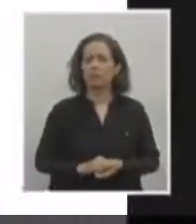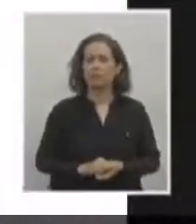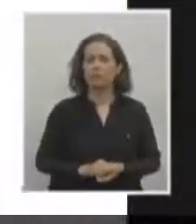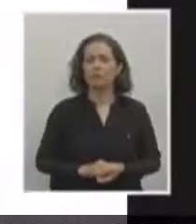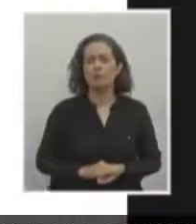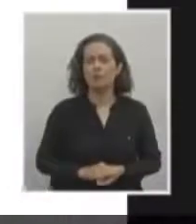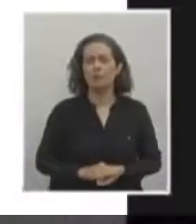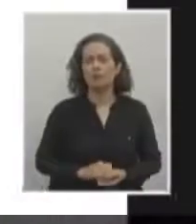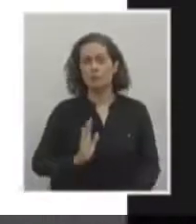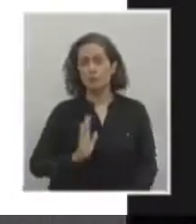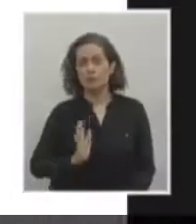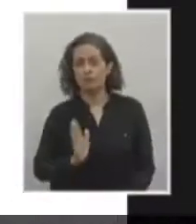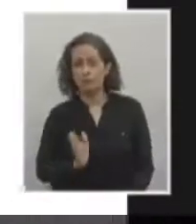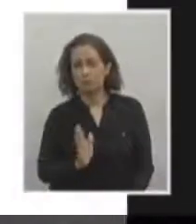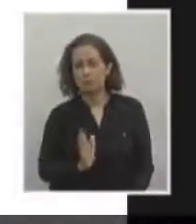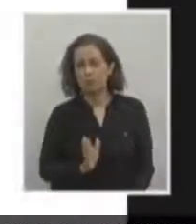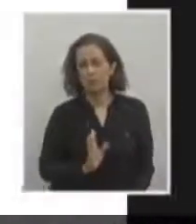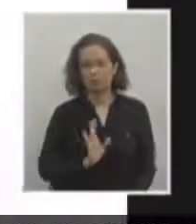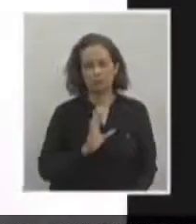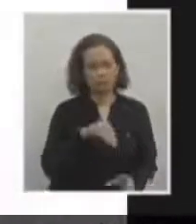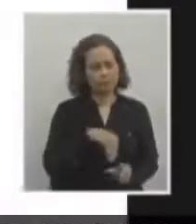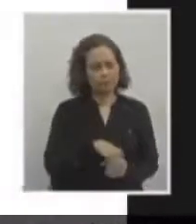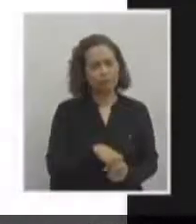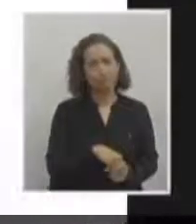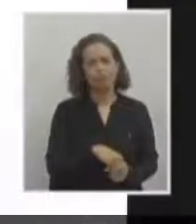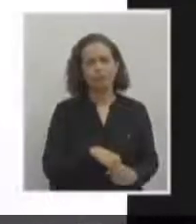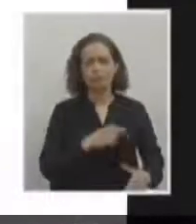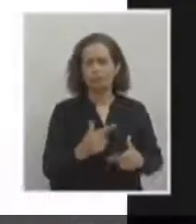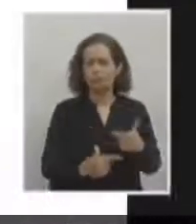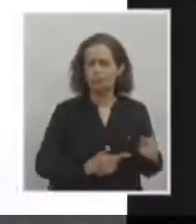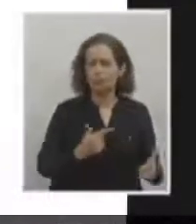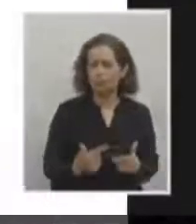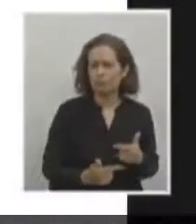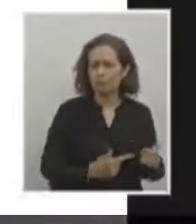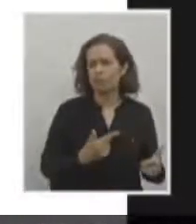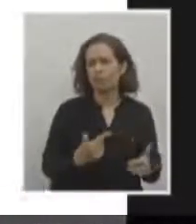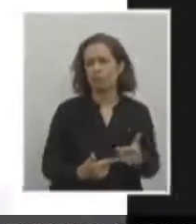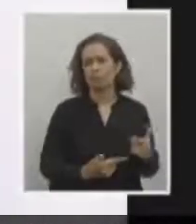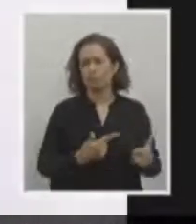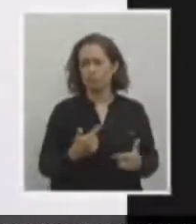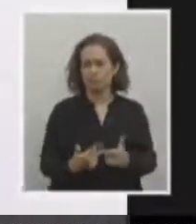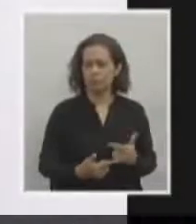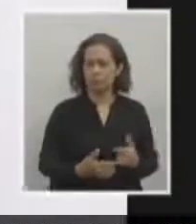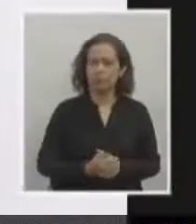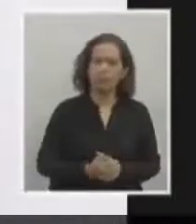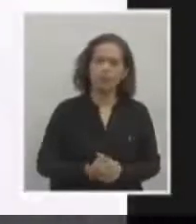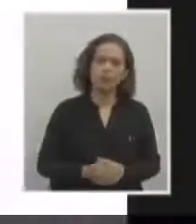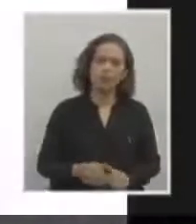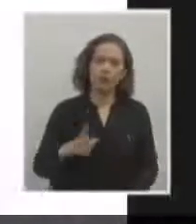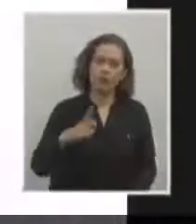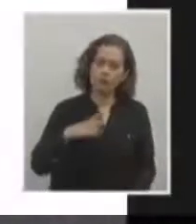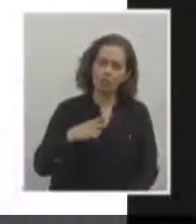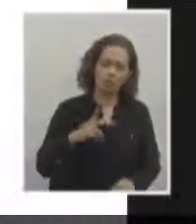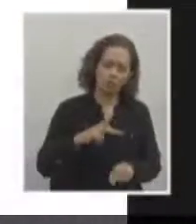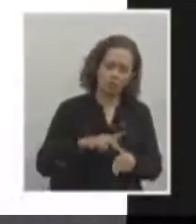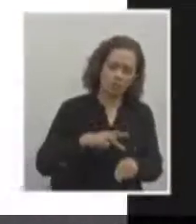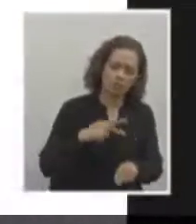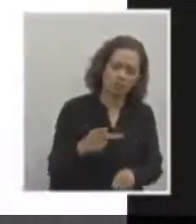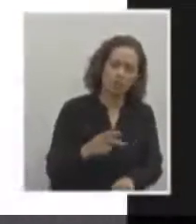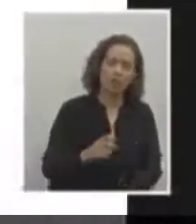eles têm a graduação, eles têm a pós-graduação, eles têm curso